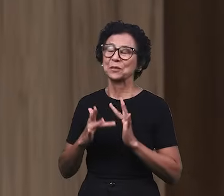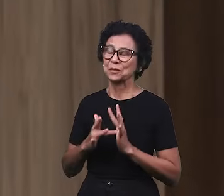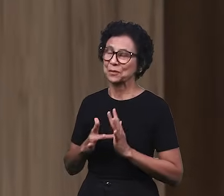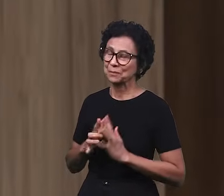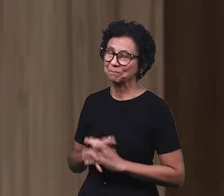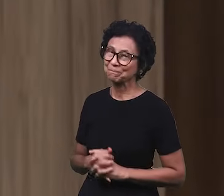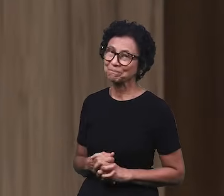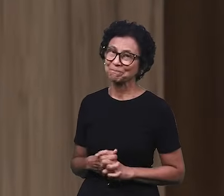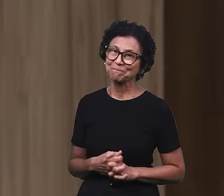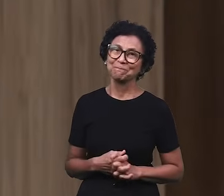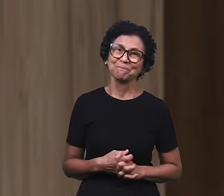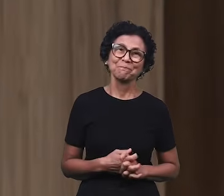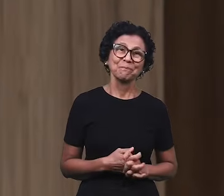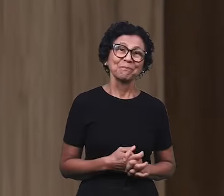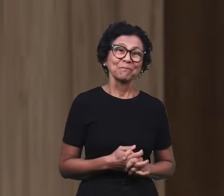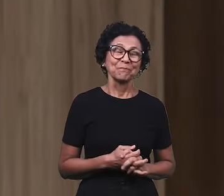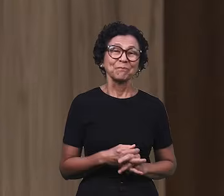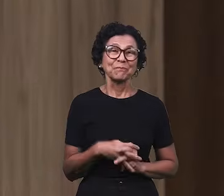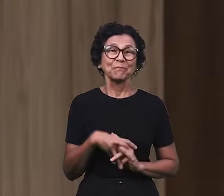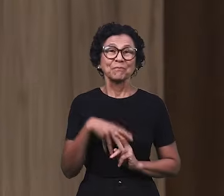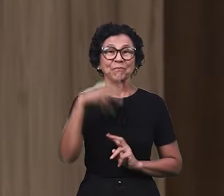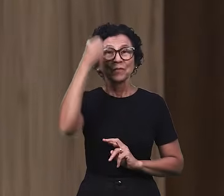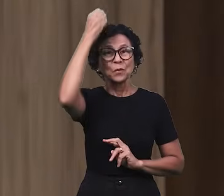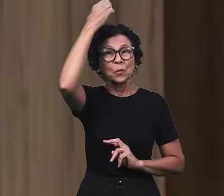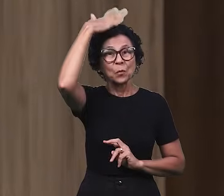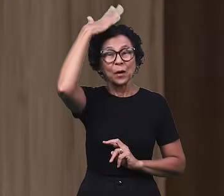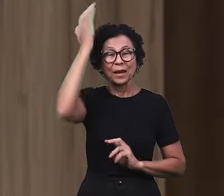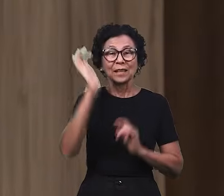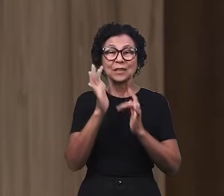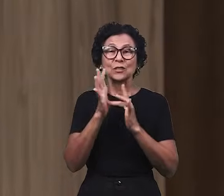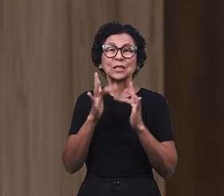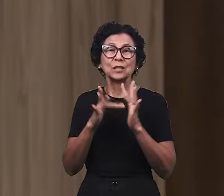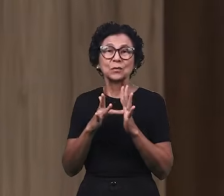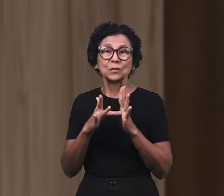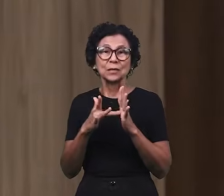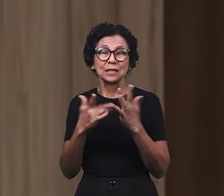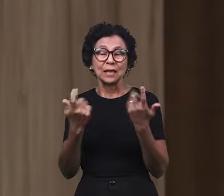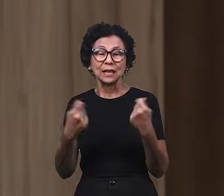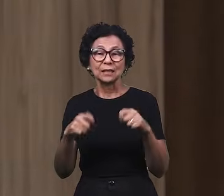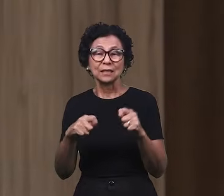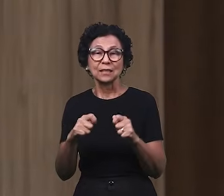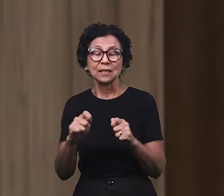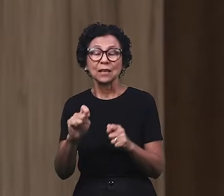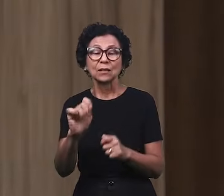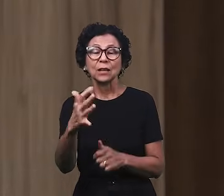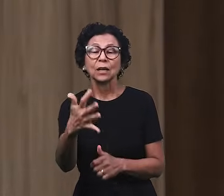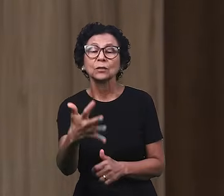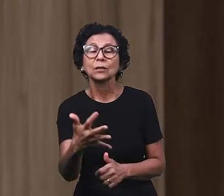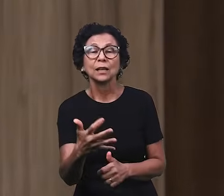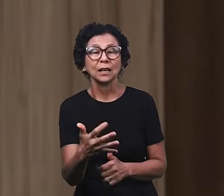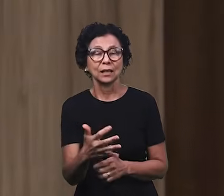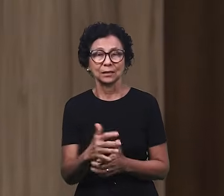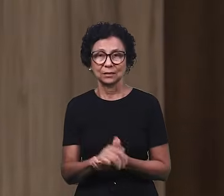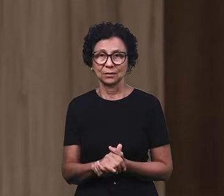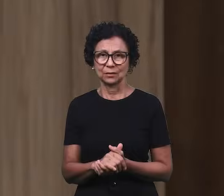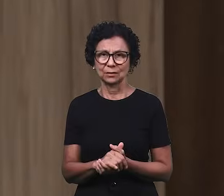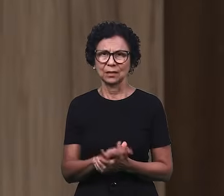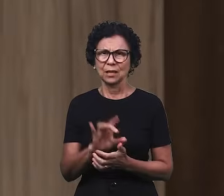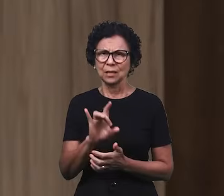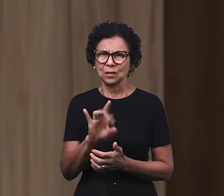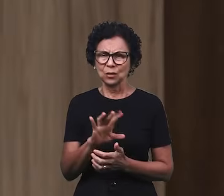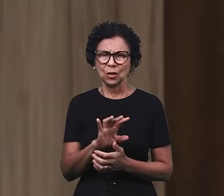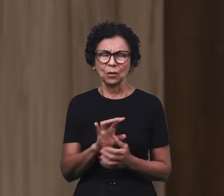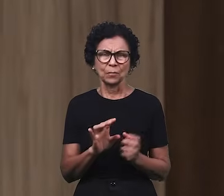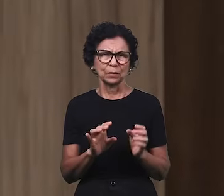está dizendo o seguinte, que o novo rei, ele precisava ser adorado, não apenas pelos magos,